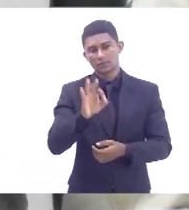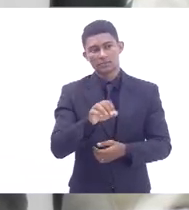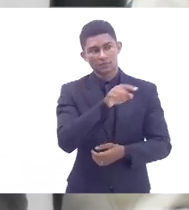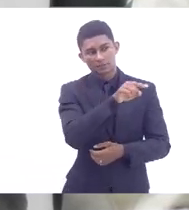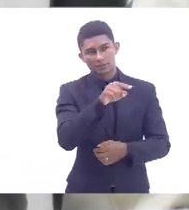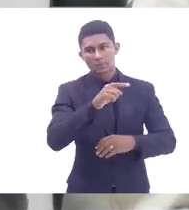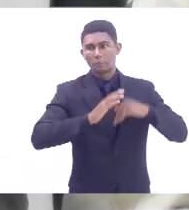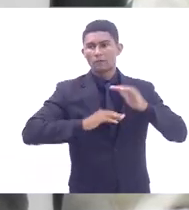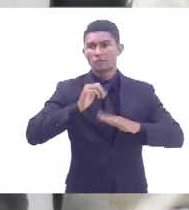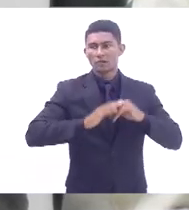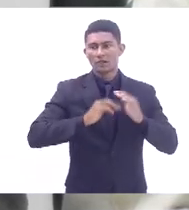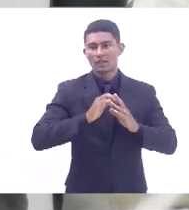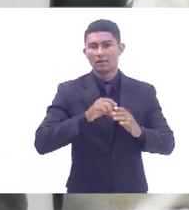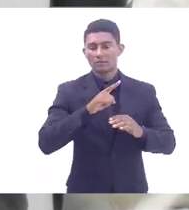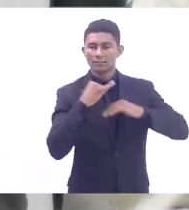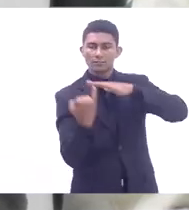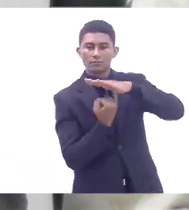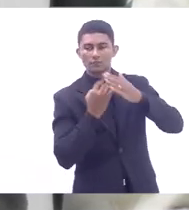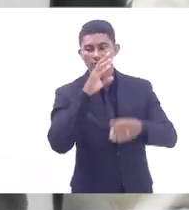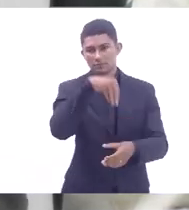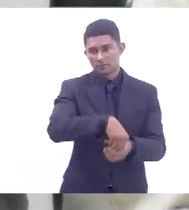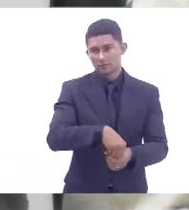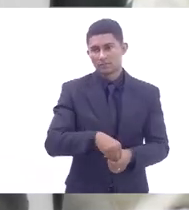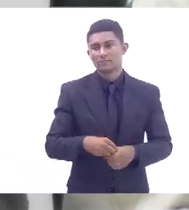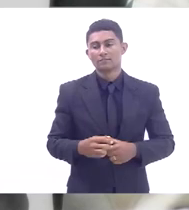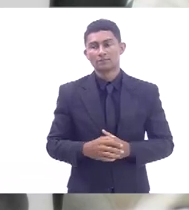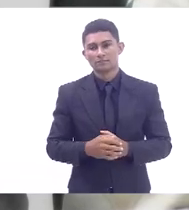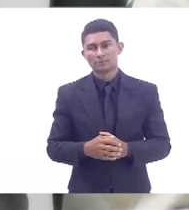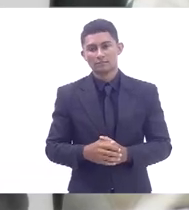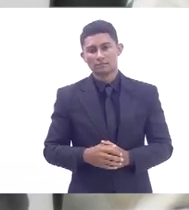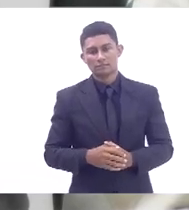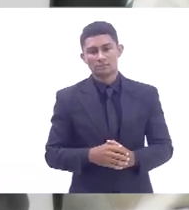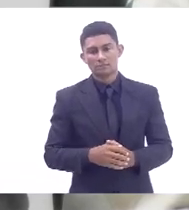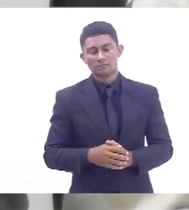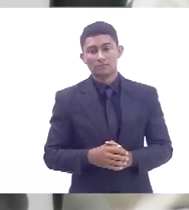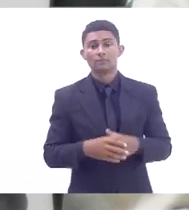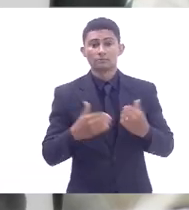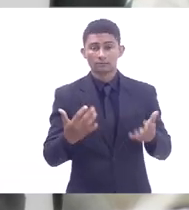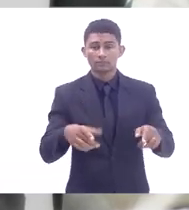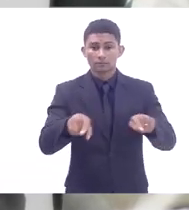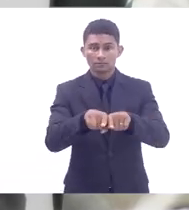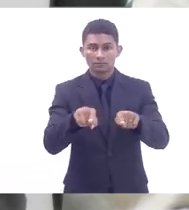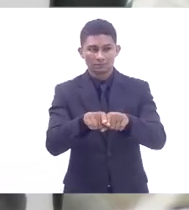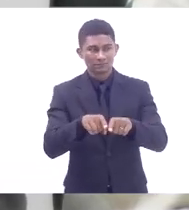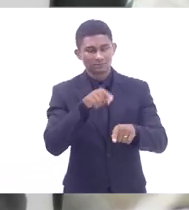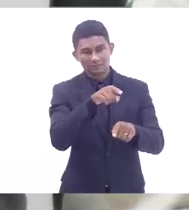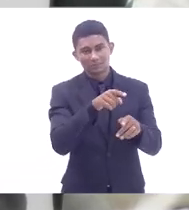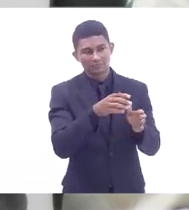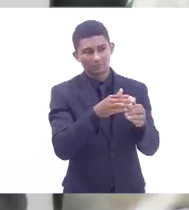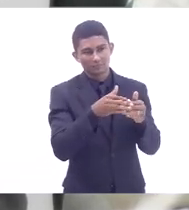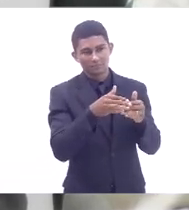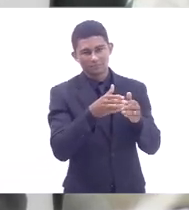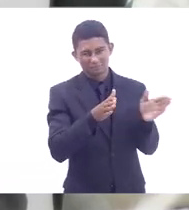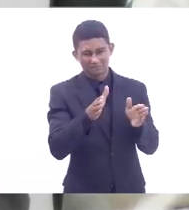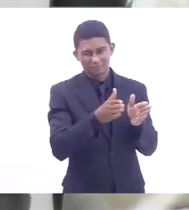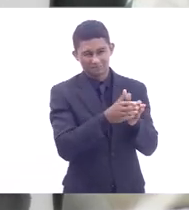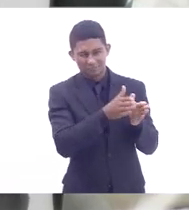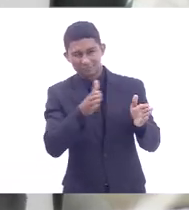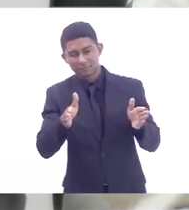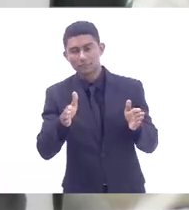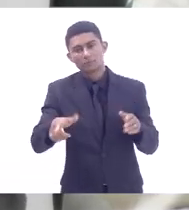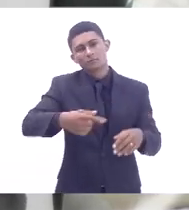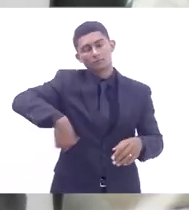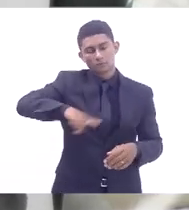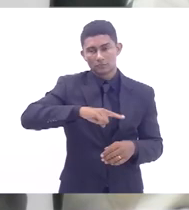tênis elevar Nossa intuição é só considerando a sua vacância em relação a extensão anúncio Universidade Tem trabalhado